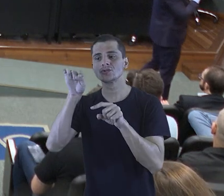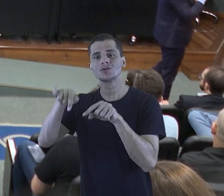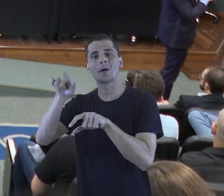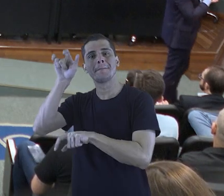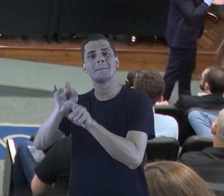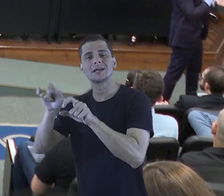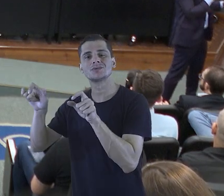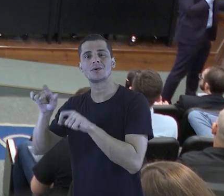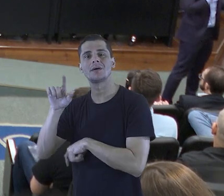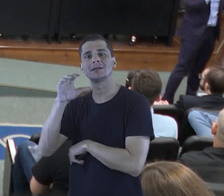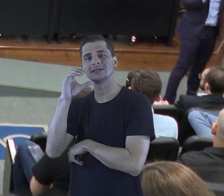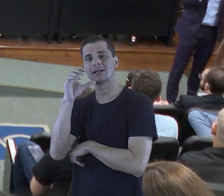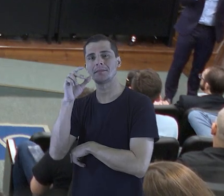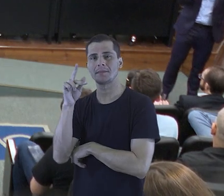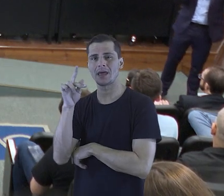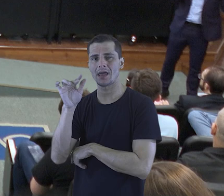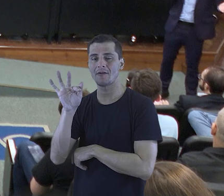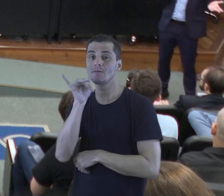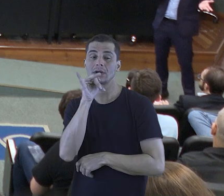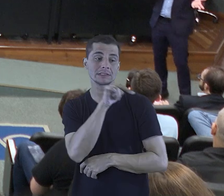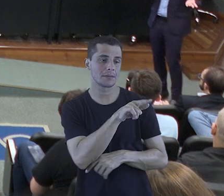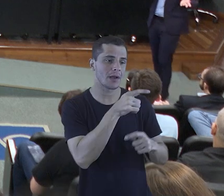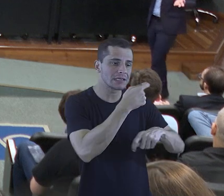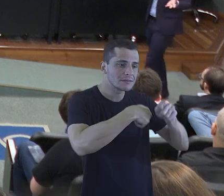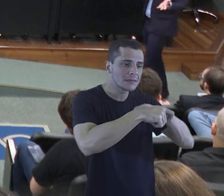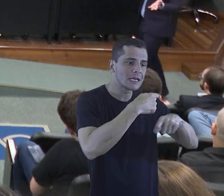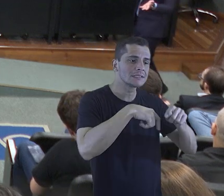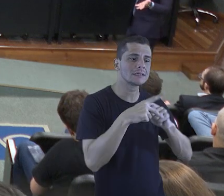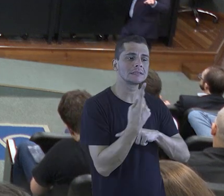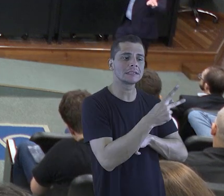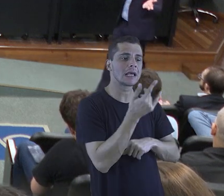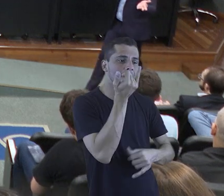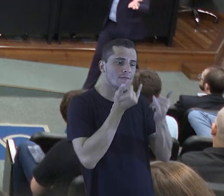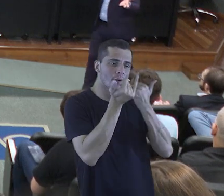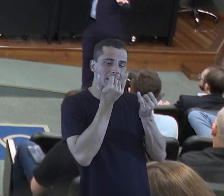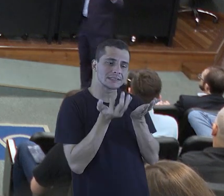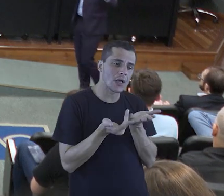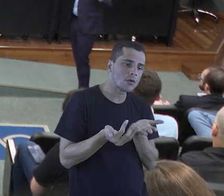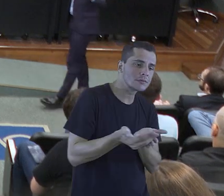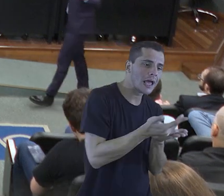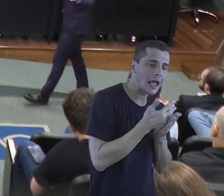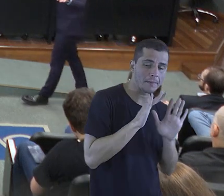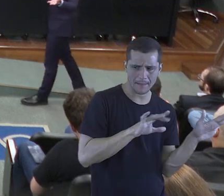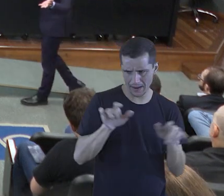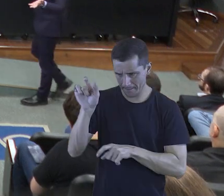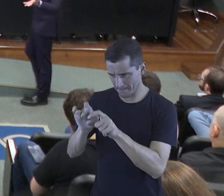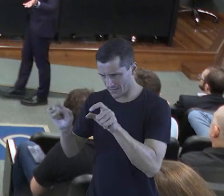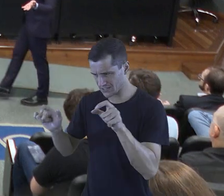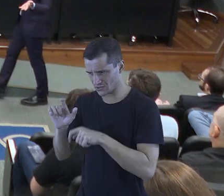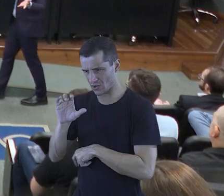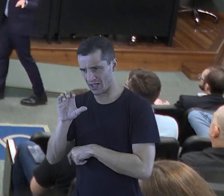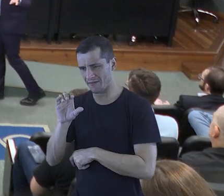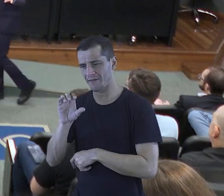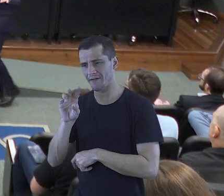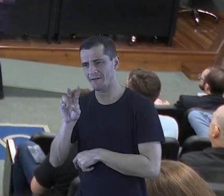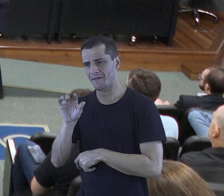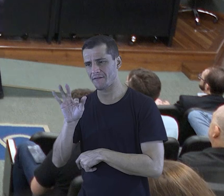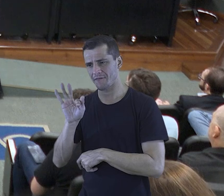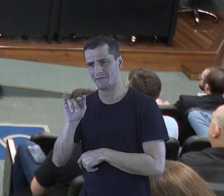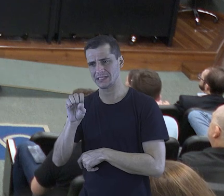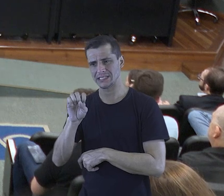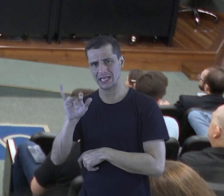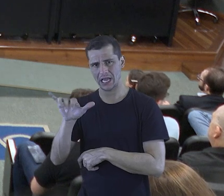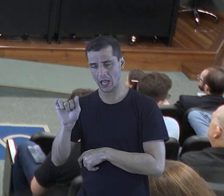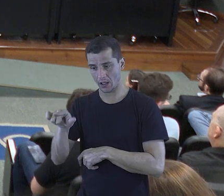não protegidos pela LGPD. Aí um outro absurdo que eu escutei. Não, mas na minha área de contratos administrativos,